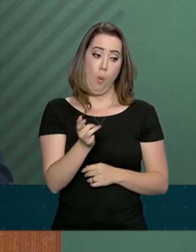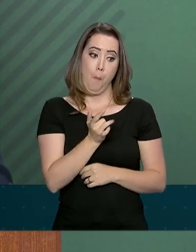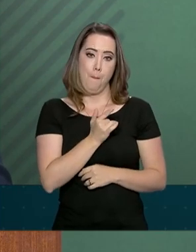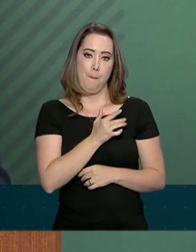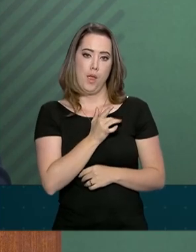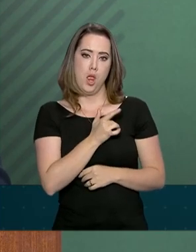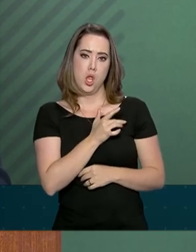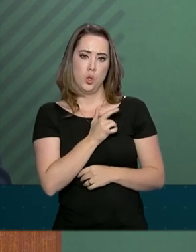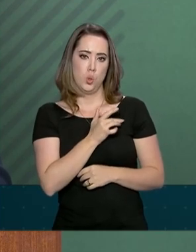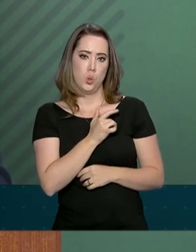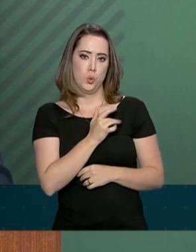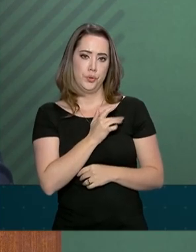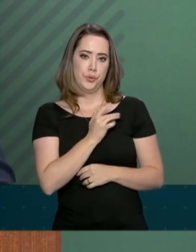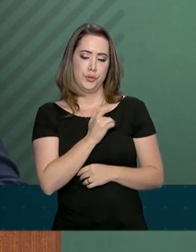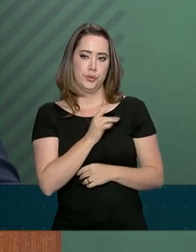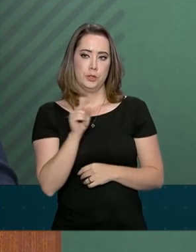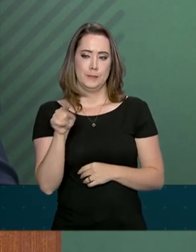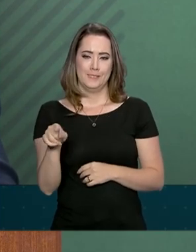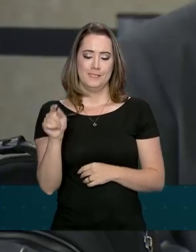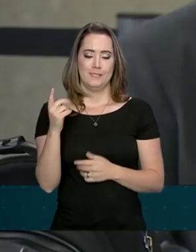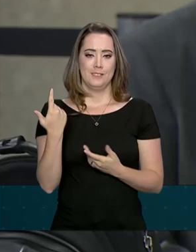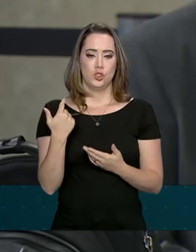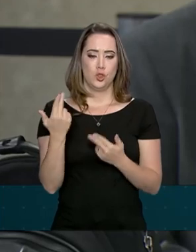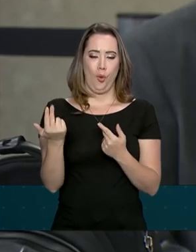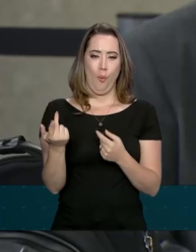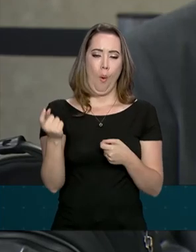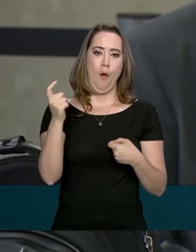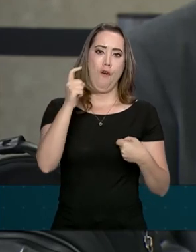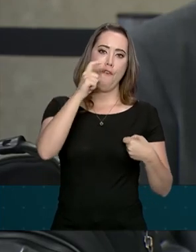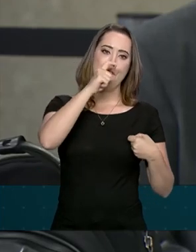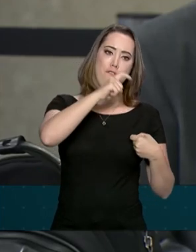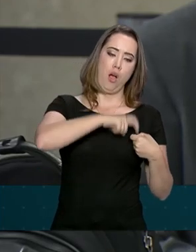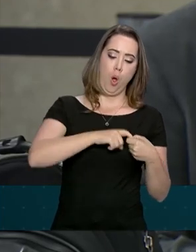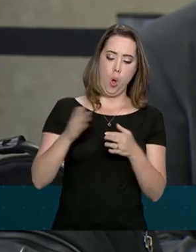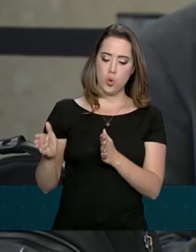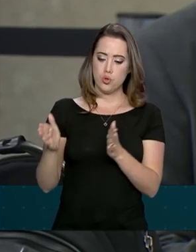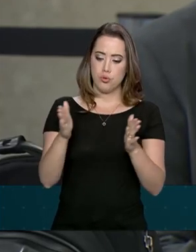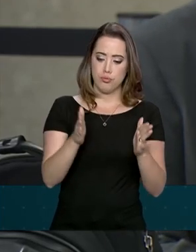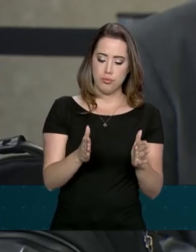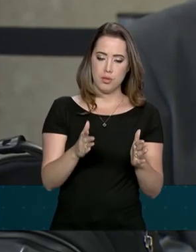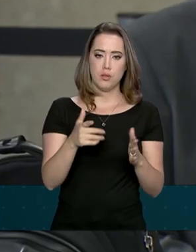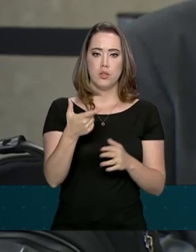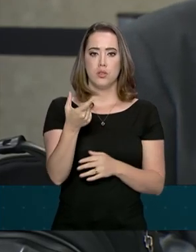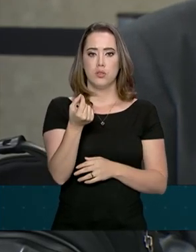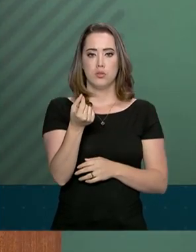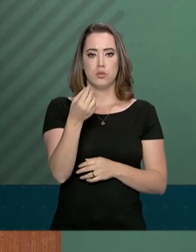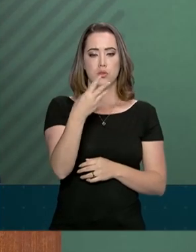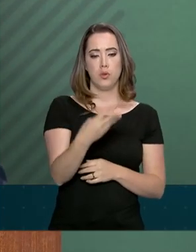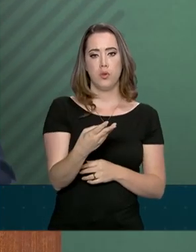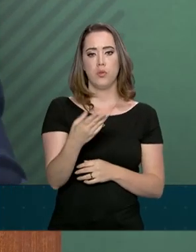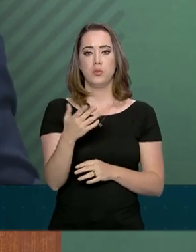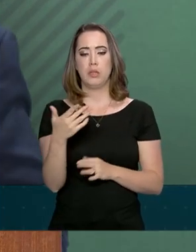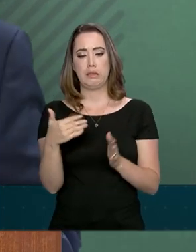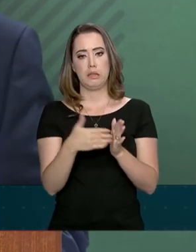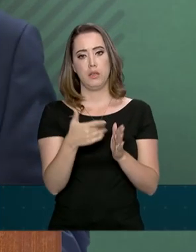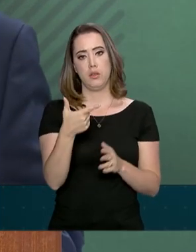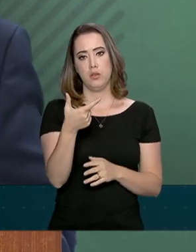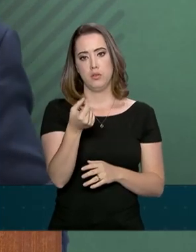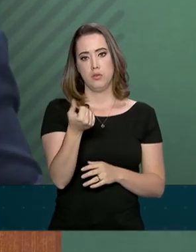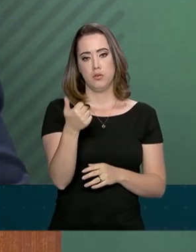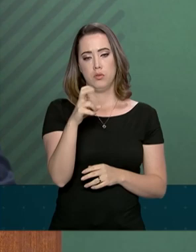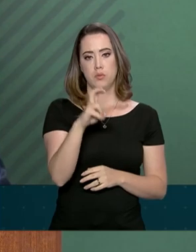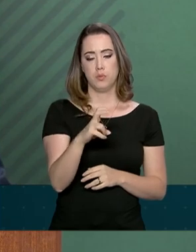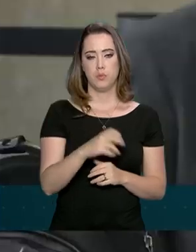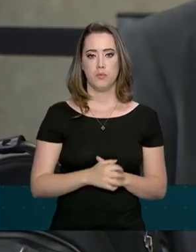que haja um regresso a uma situação semelhante àquele período de 2003 2015 ou